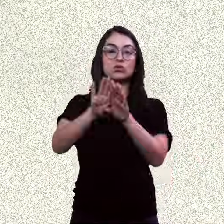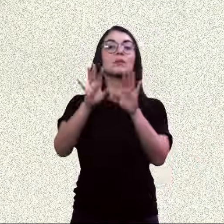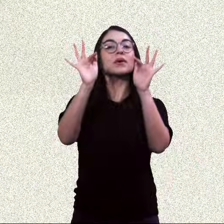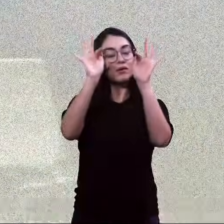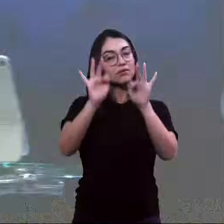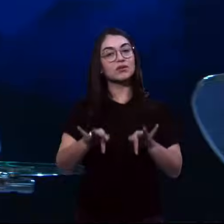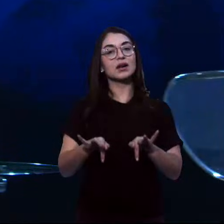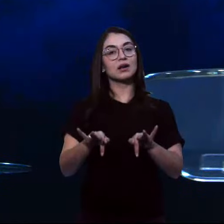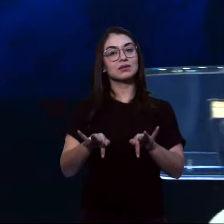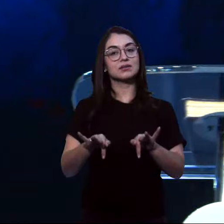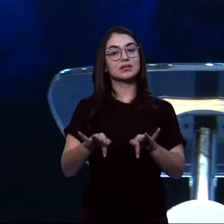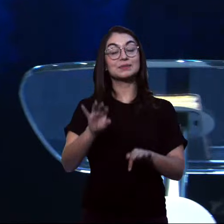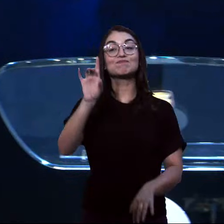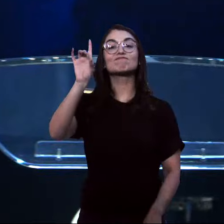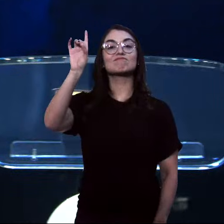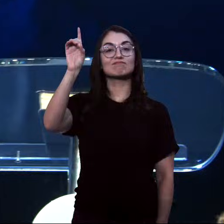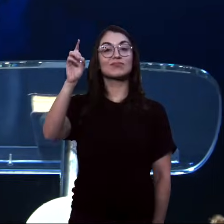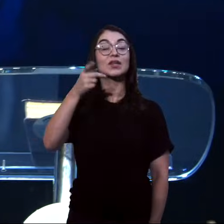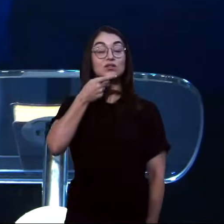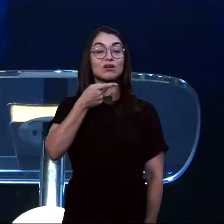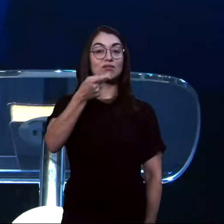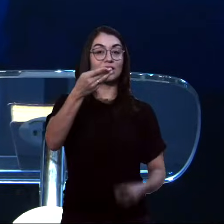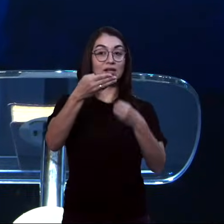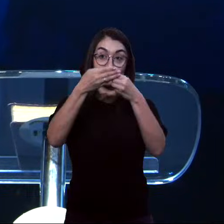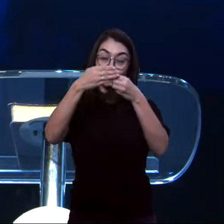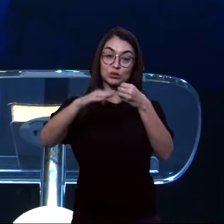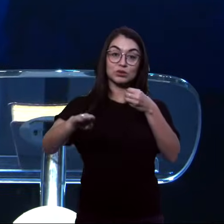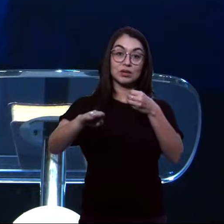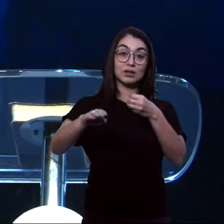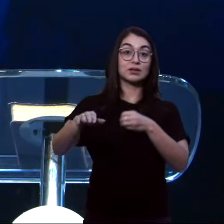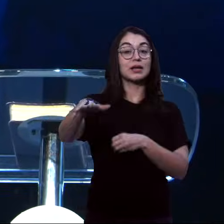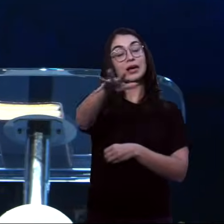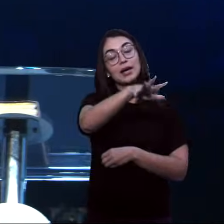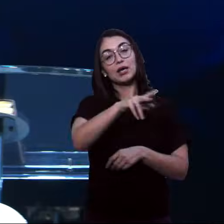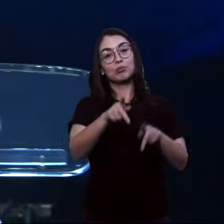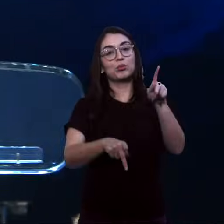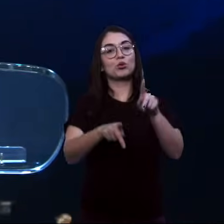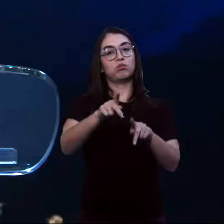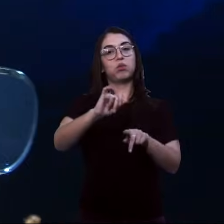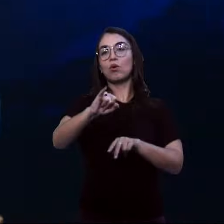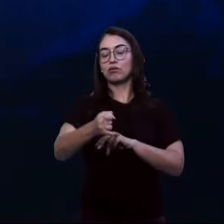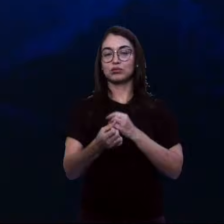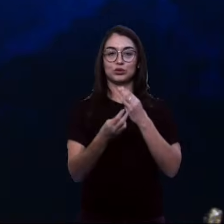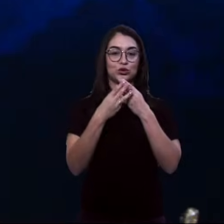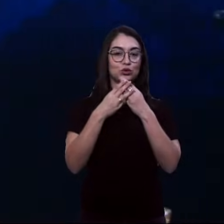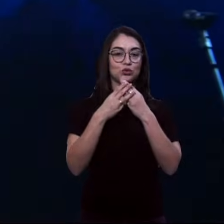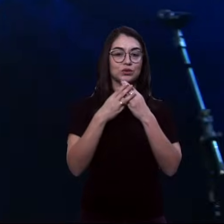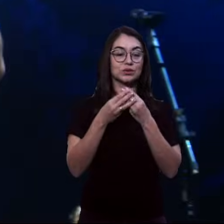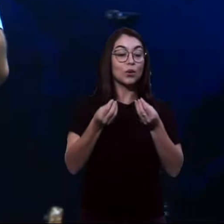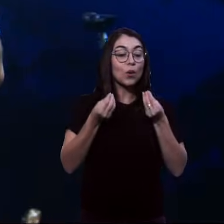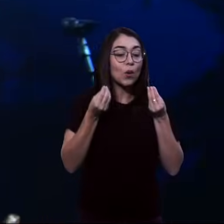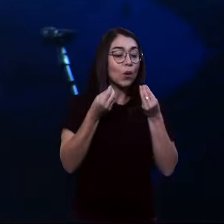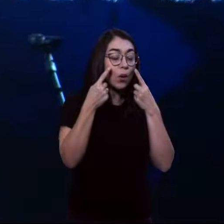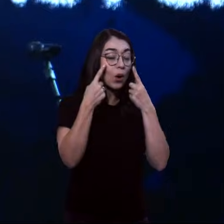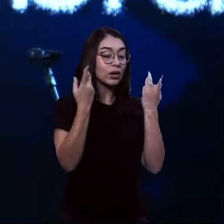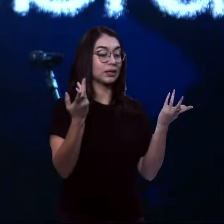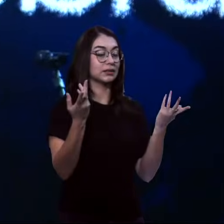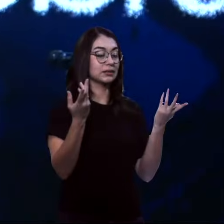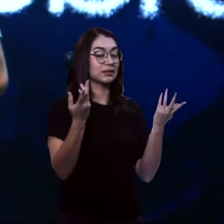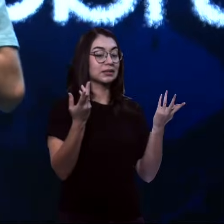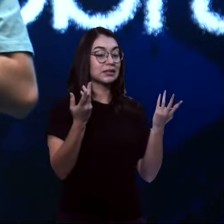Deus estava falando isso para Zorobabel e para o povo de Judá. Ele estava falando, olha, não desprezem os